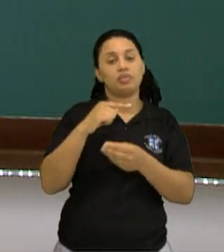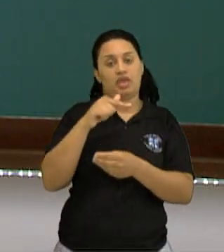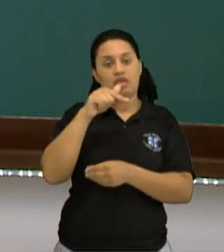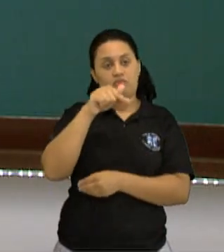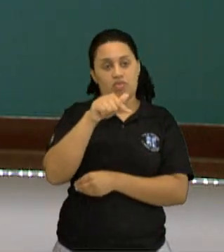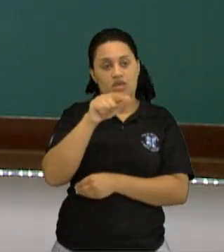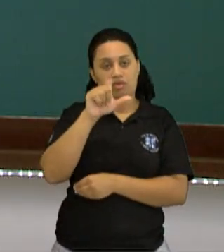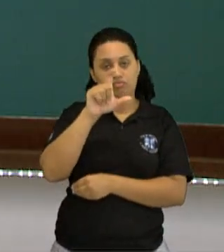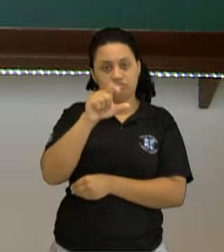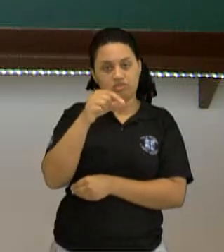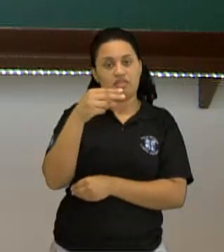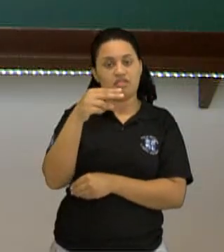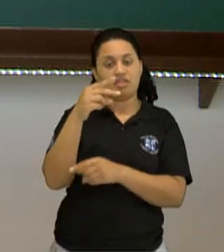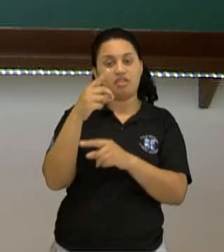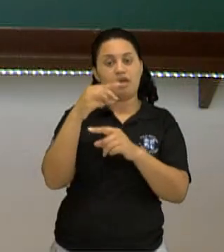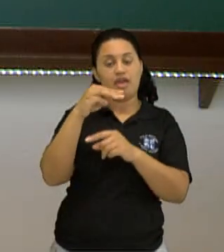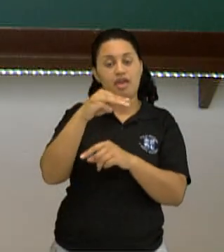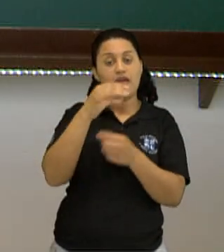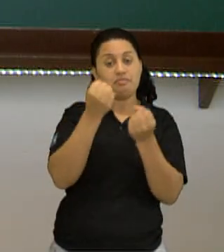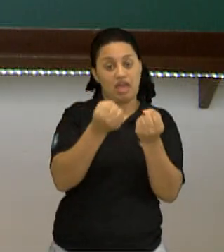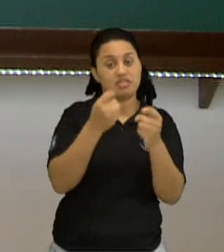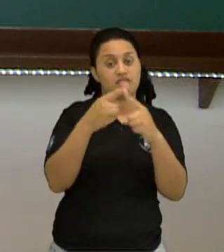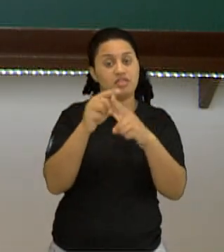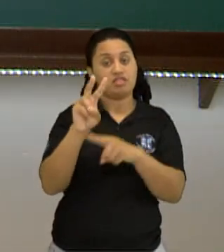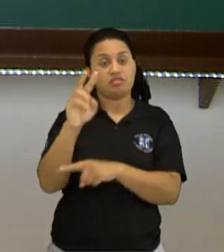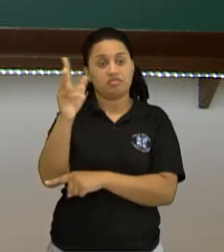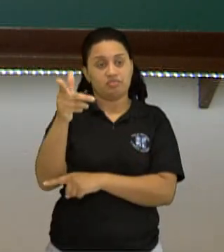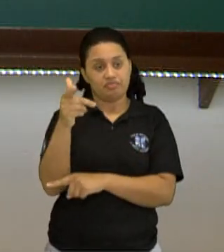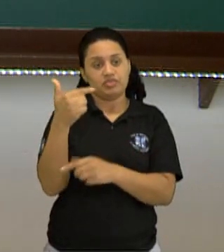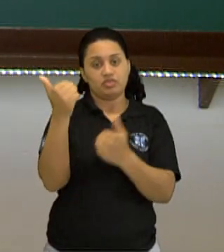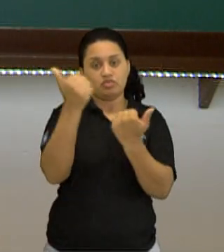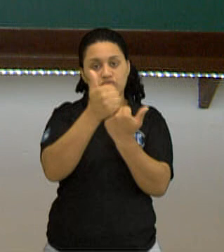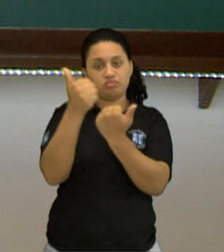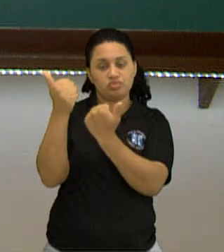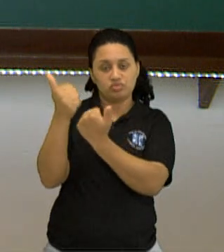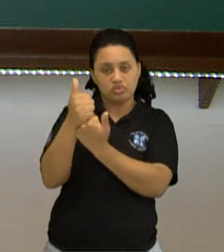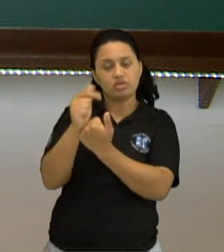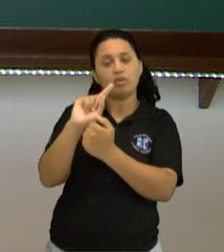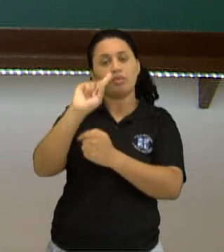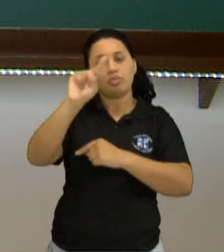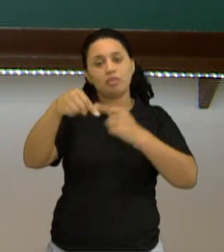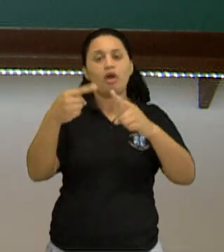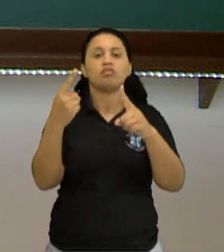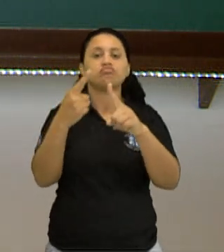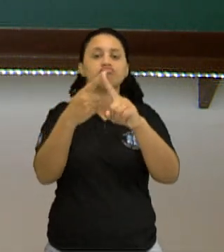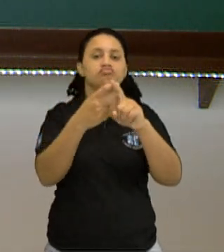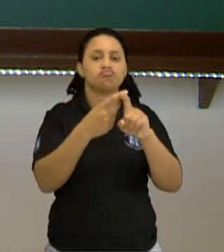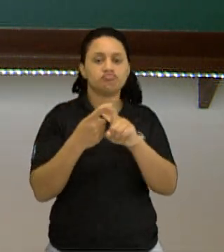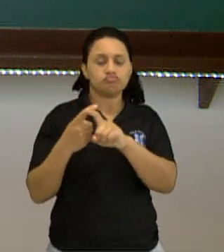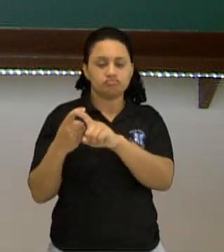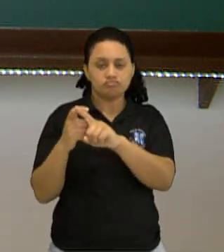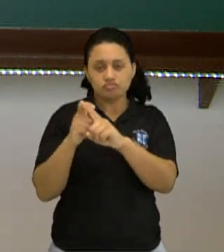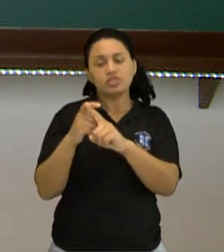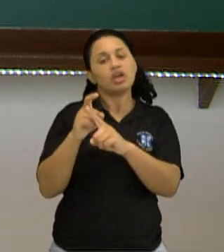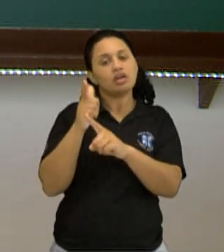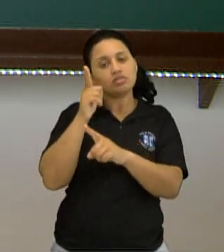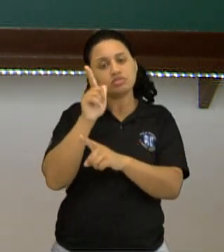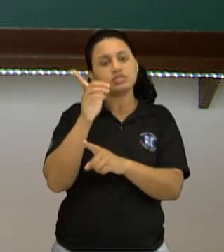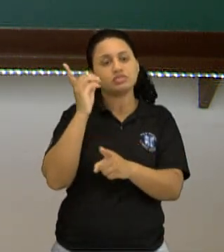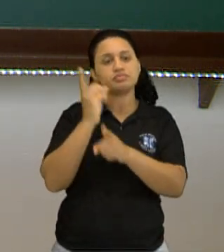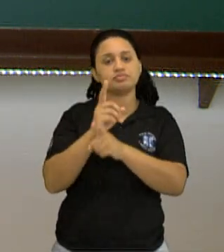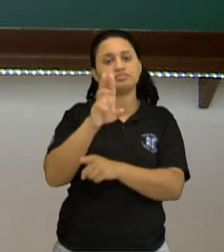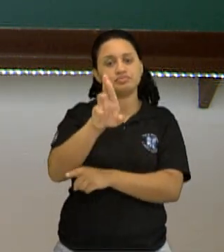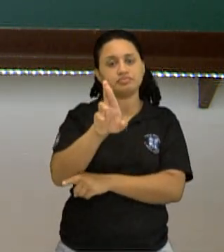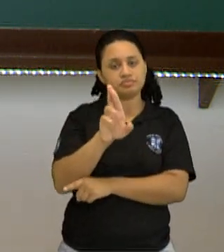de movimento é igual a massa vezes a velocidade. Se eu fizer a substituição deste, ou seja, vai ficar Q igual a 0,5 vezes